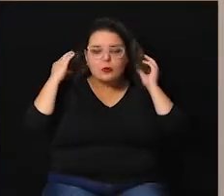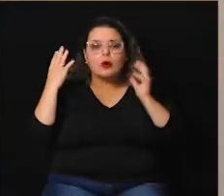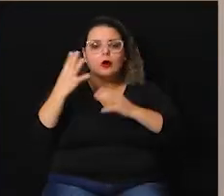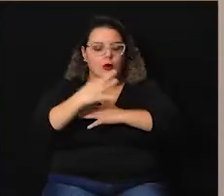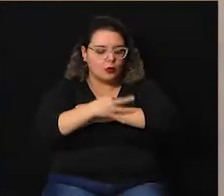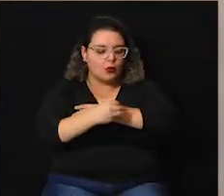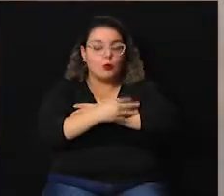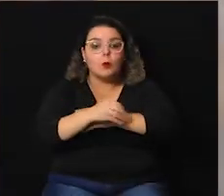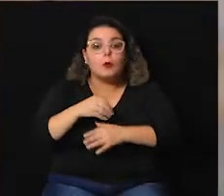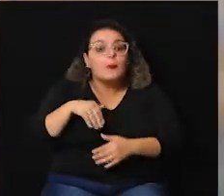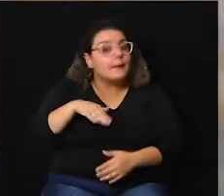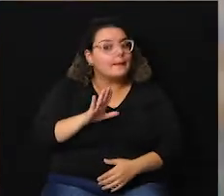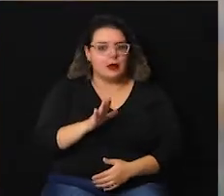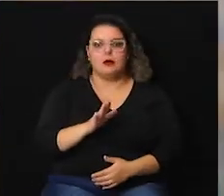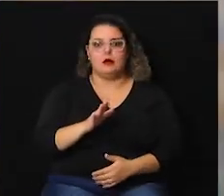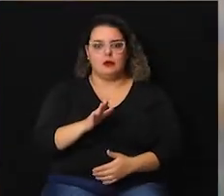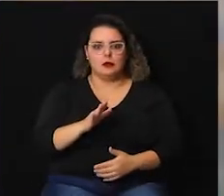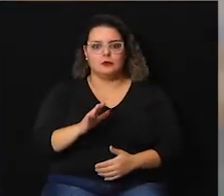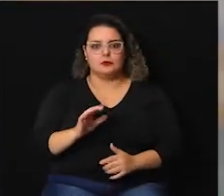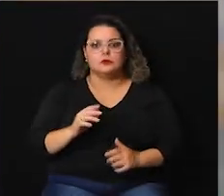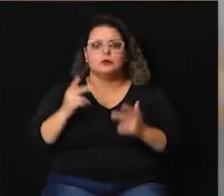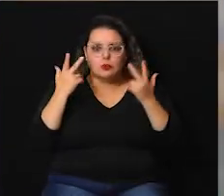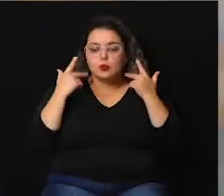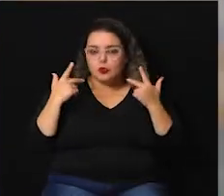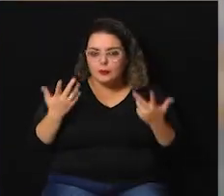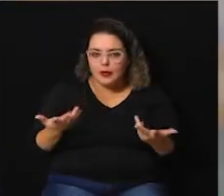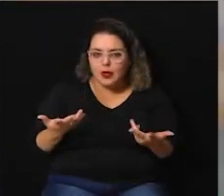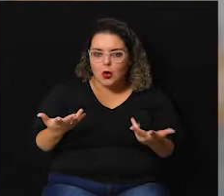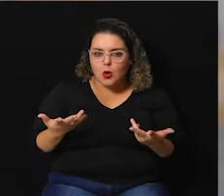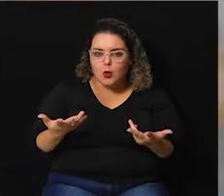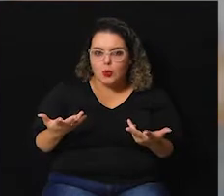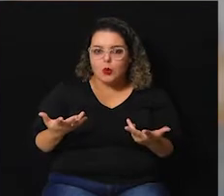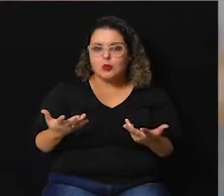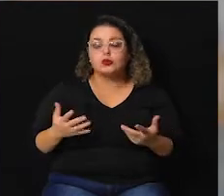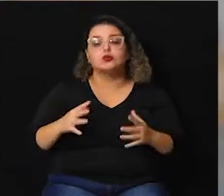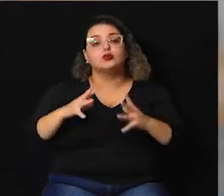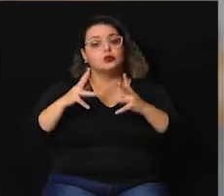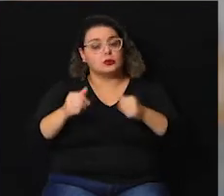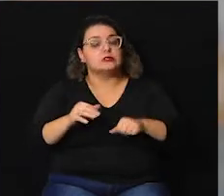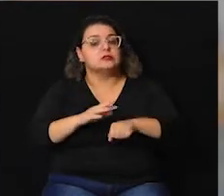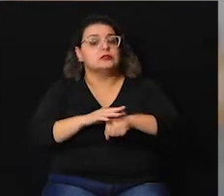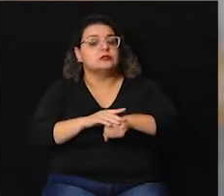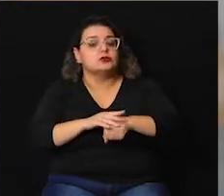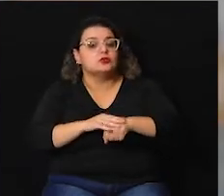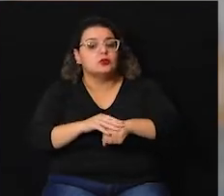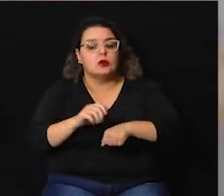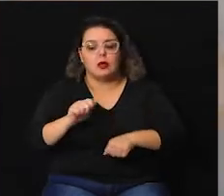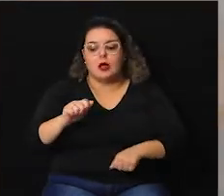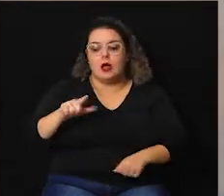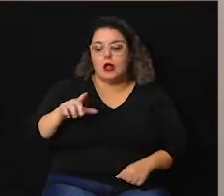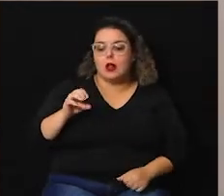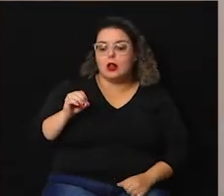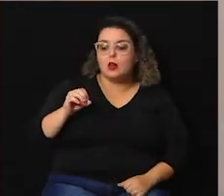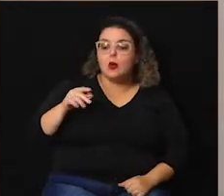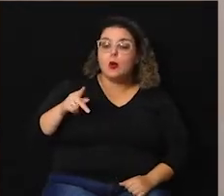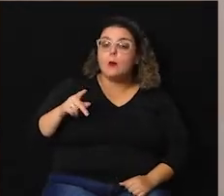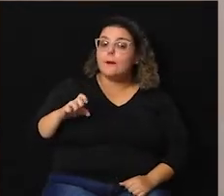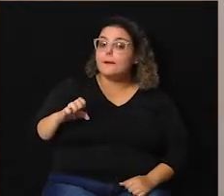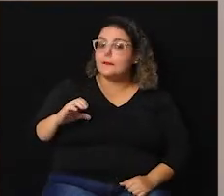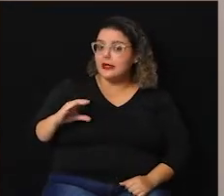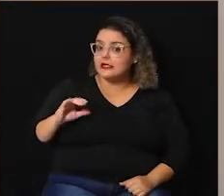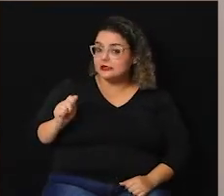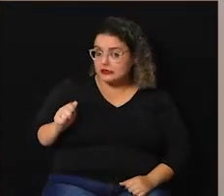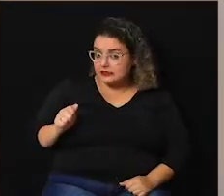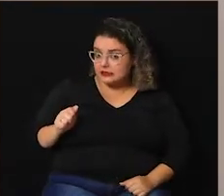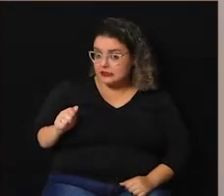perda anormal desses pelos e cabelos, essas afecções, essas doenças levam o nome de alopecia.